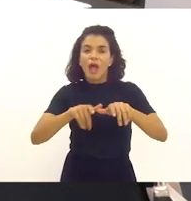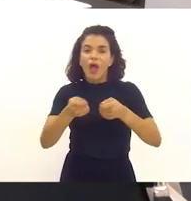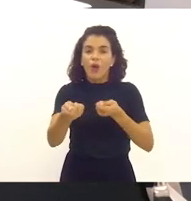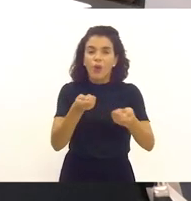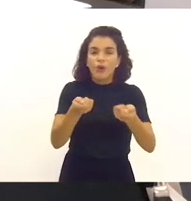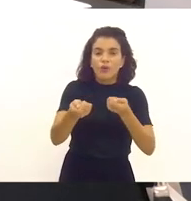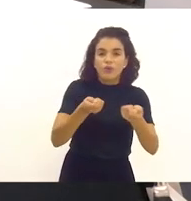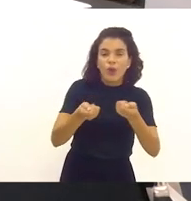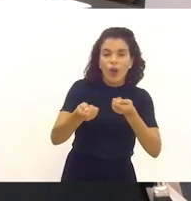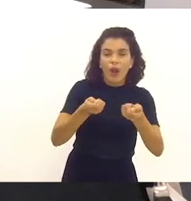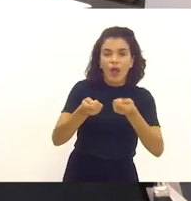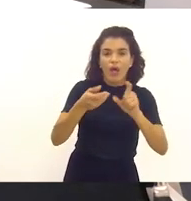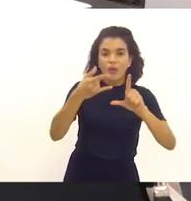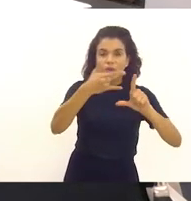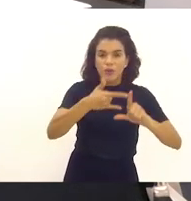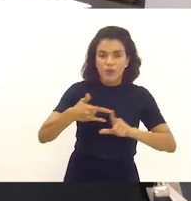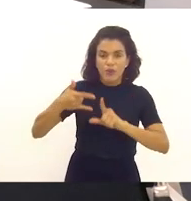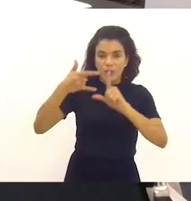a